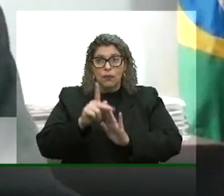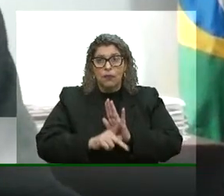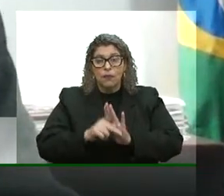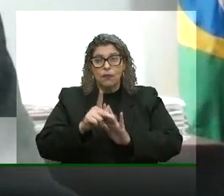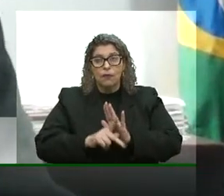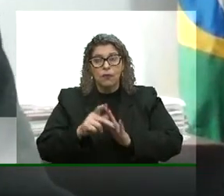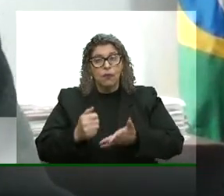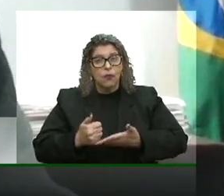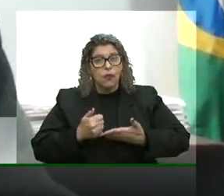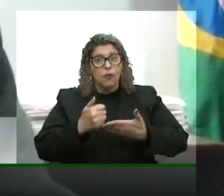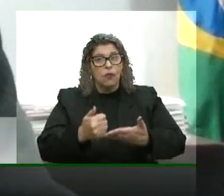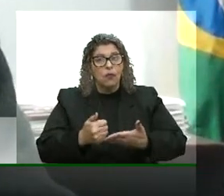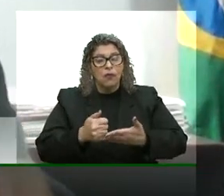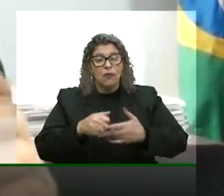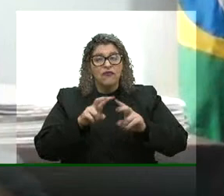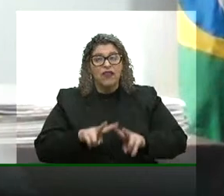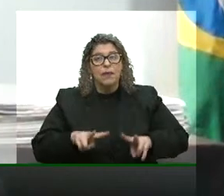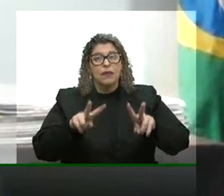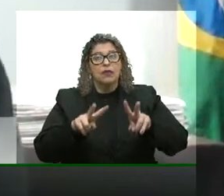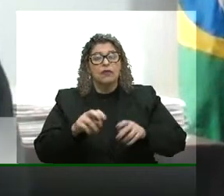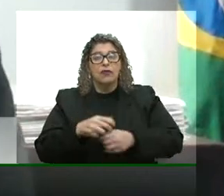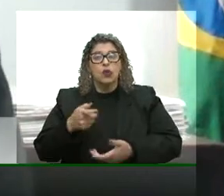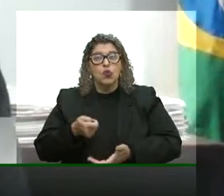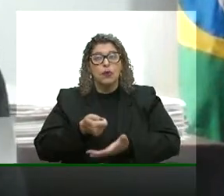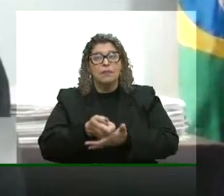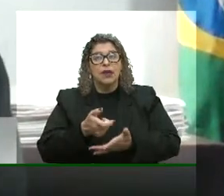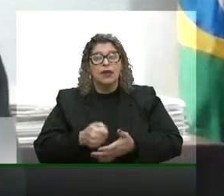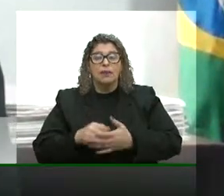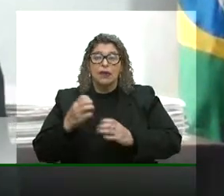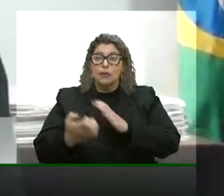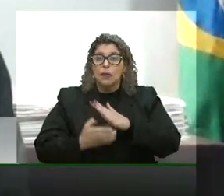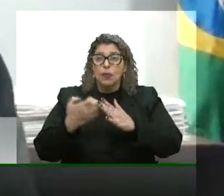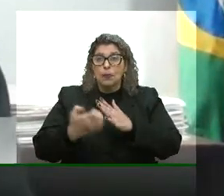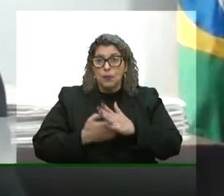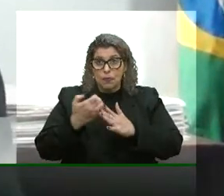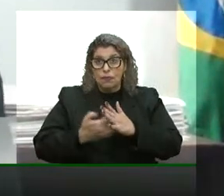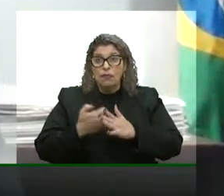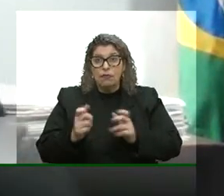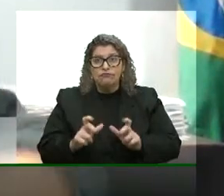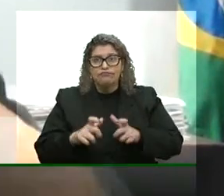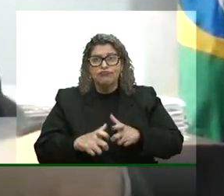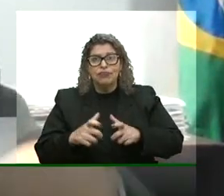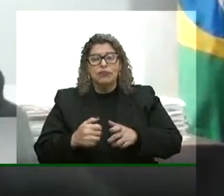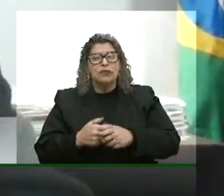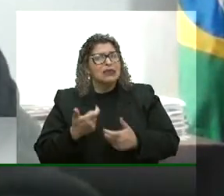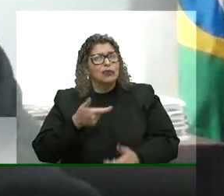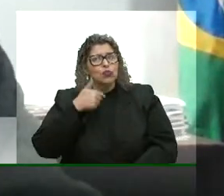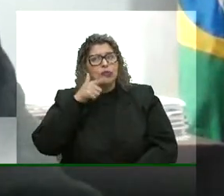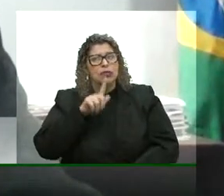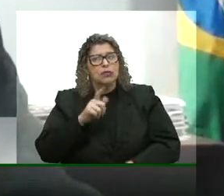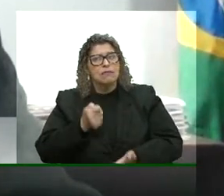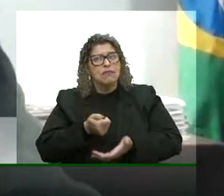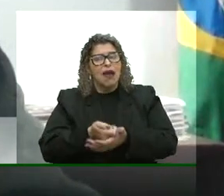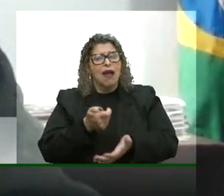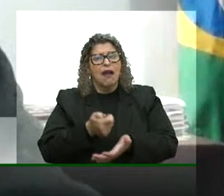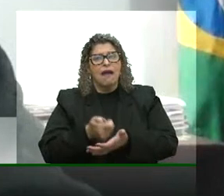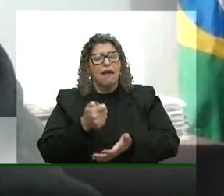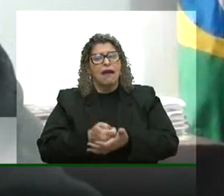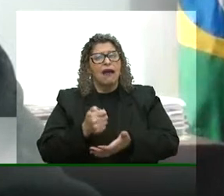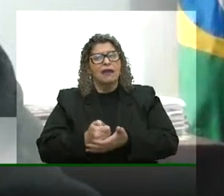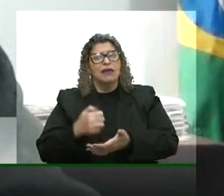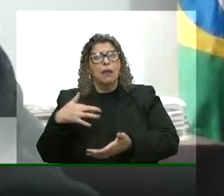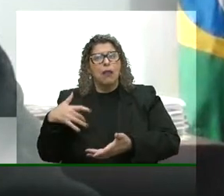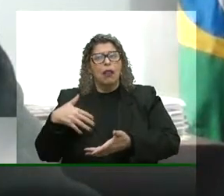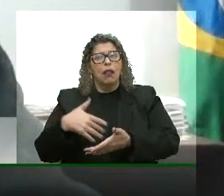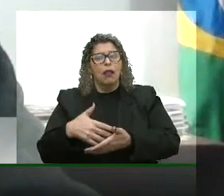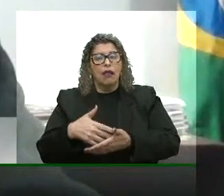ajudar, viabilizar os pagamentos dessas pequenas empresas que estão sem receber desde o início do ano.